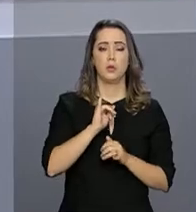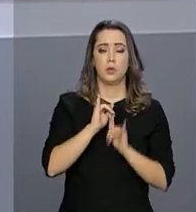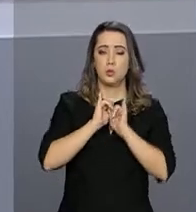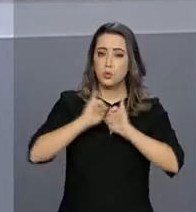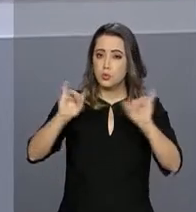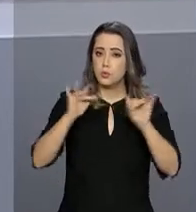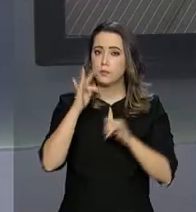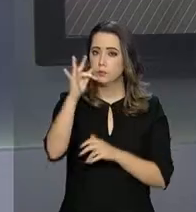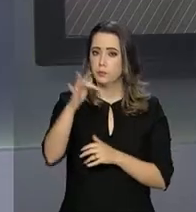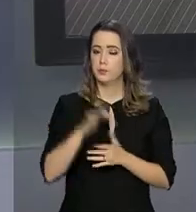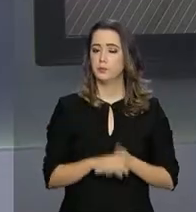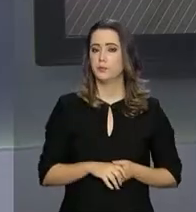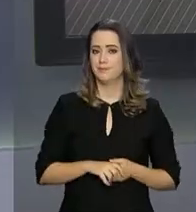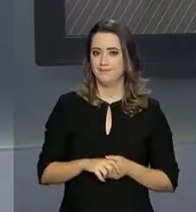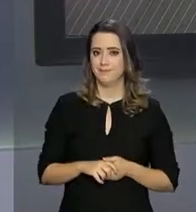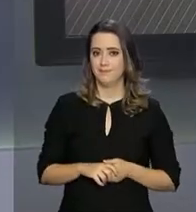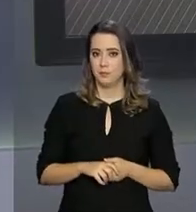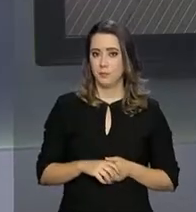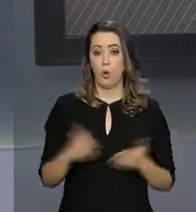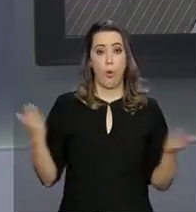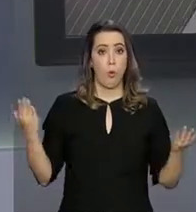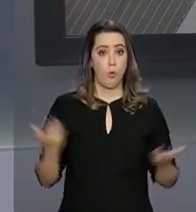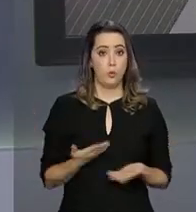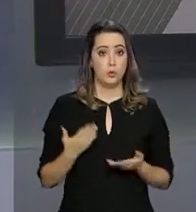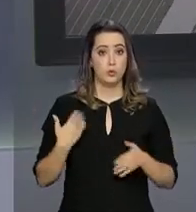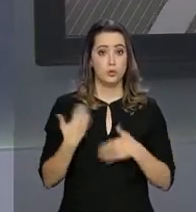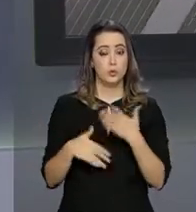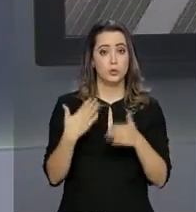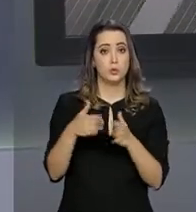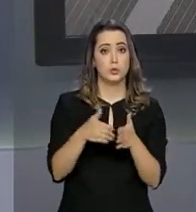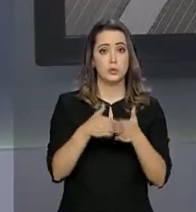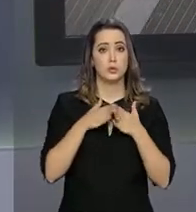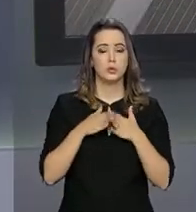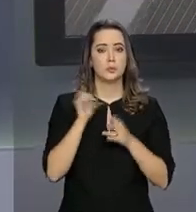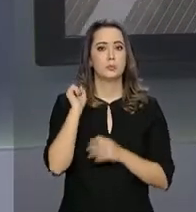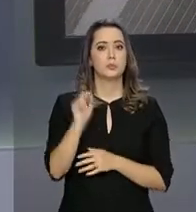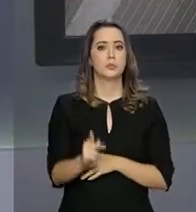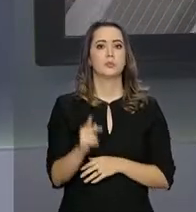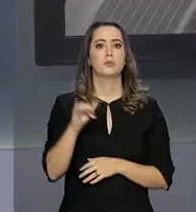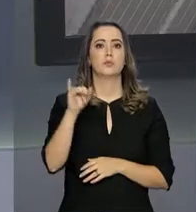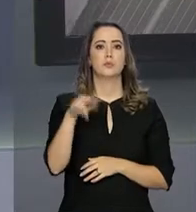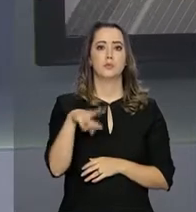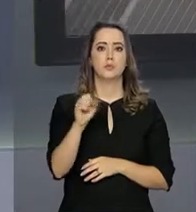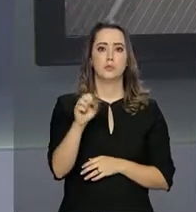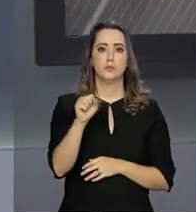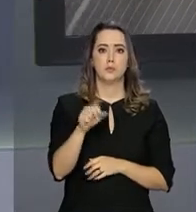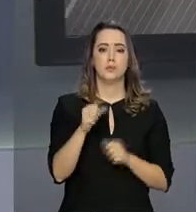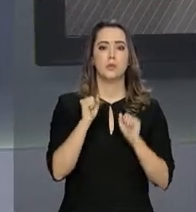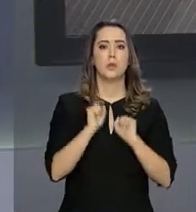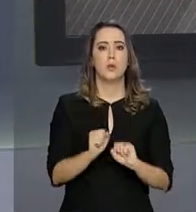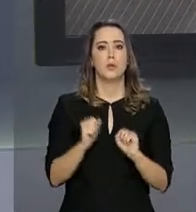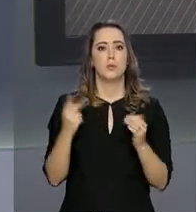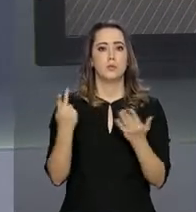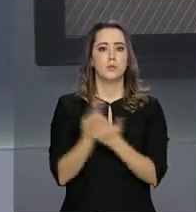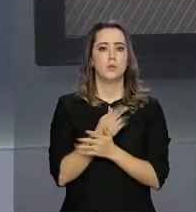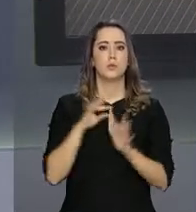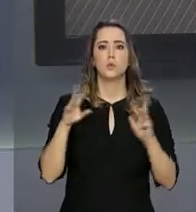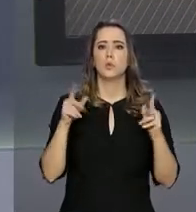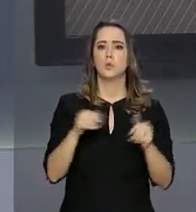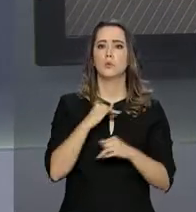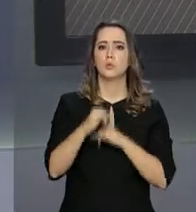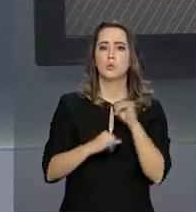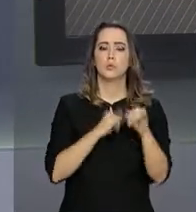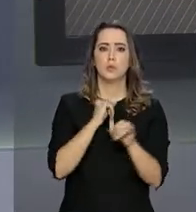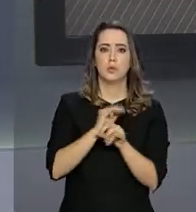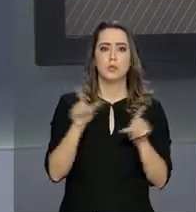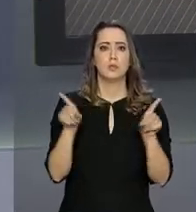ibge a partir de hoje o processo de solicitação de aposentadoria pelo inss passa a ser feito